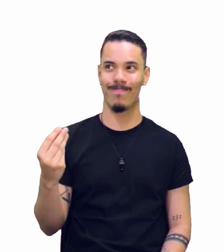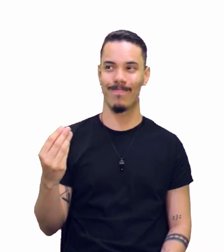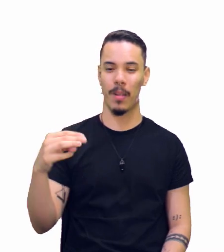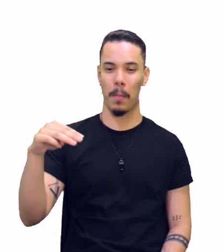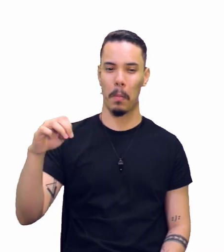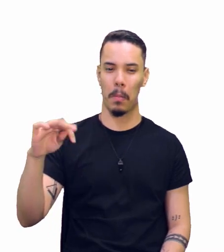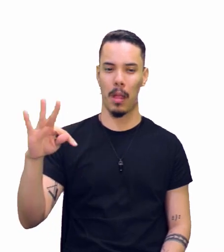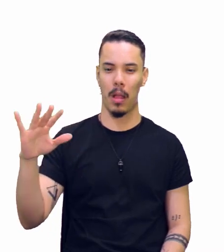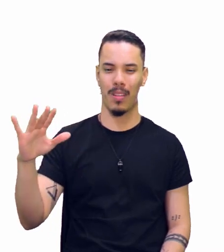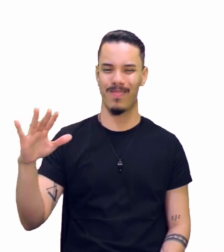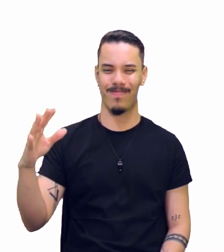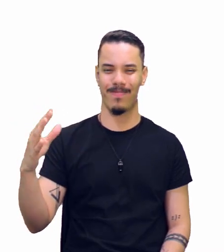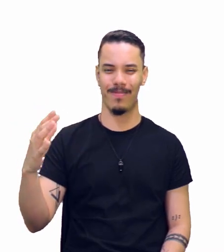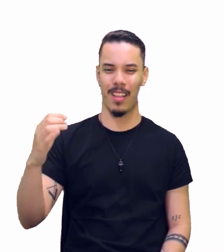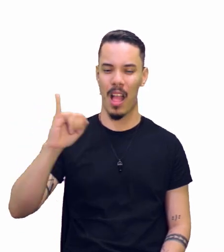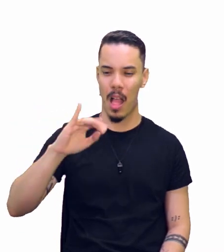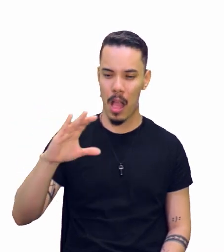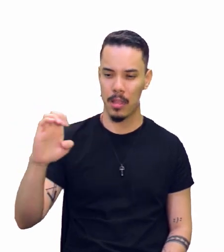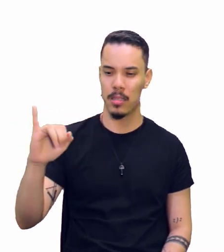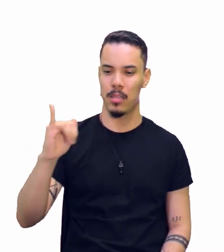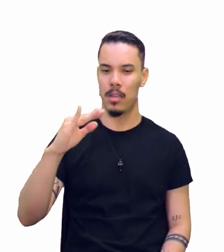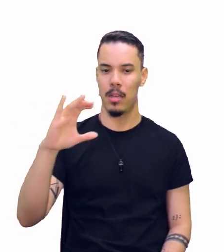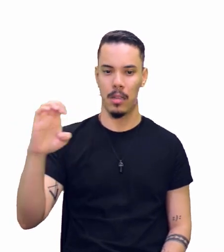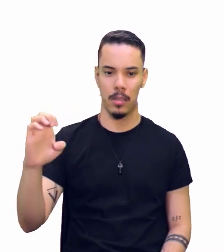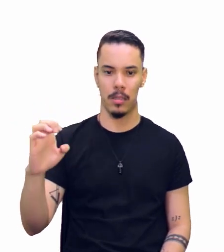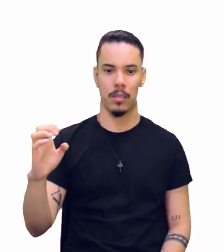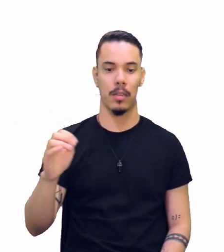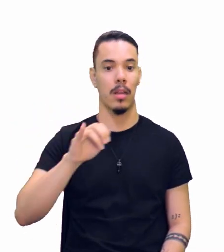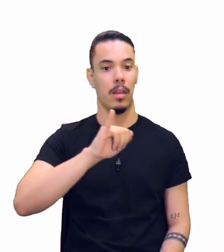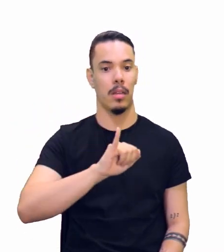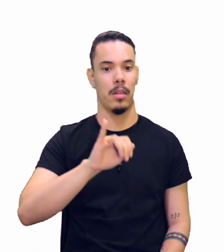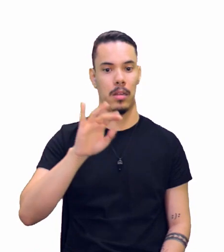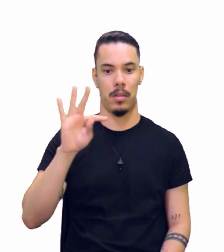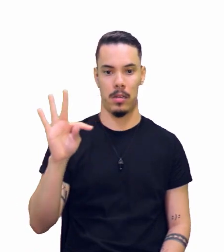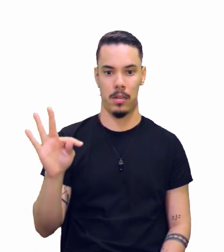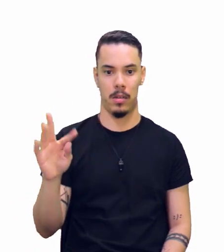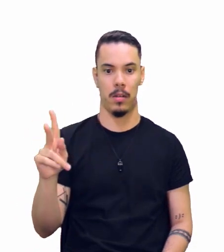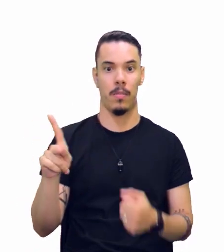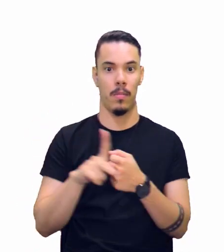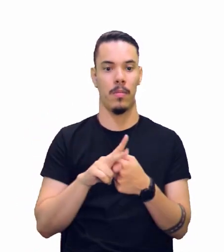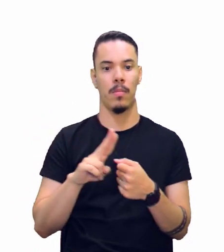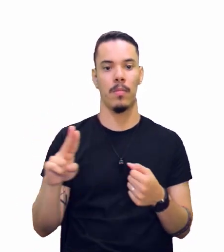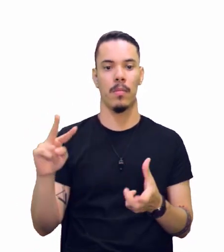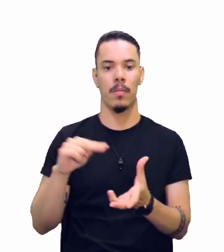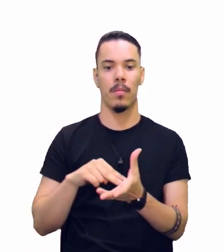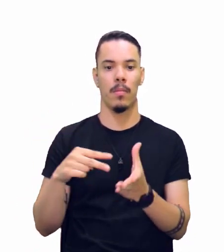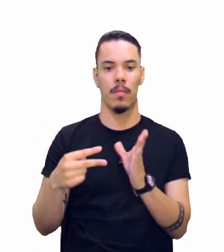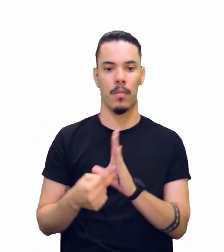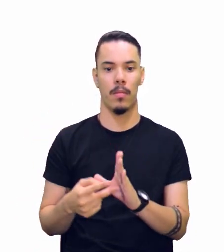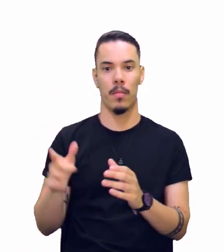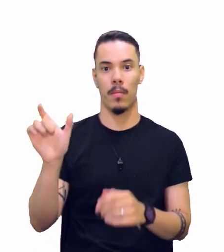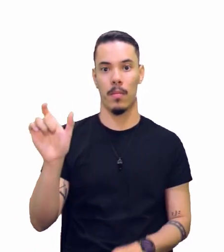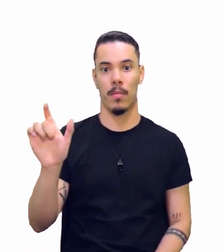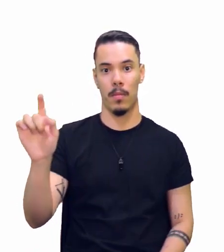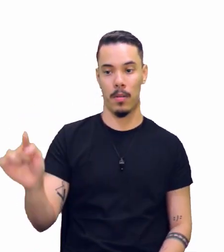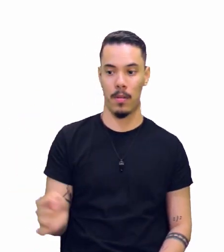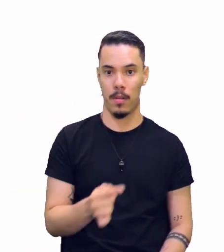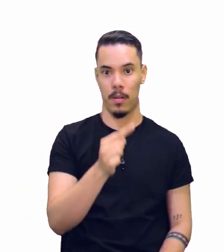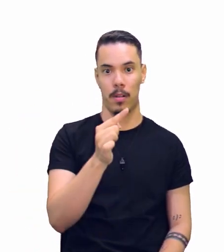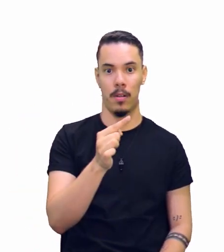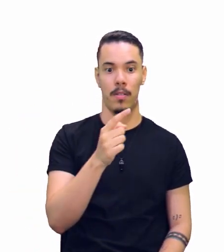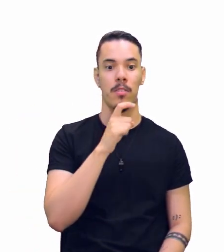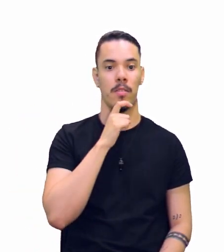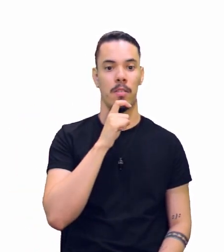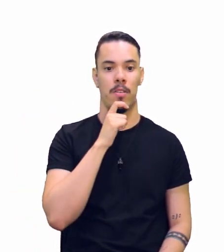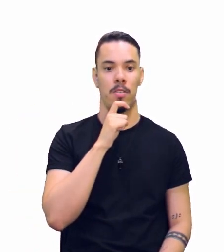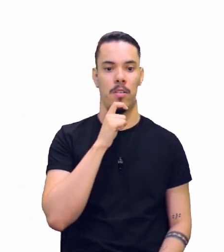iria falar uma palavra ice 2 vezes. Então, esse it, esse pronome pessoal, ele está representando a palavra gelo. Porque